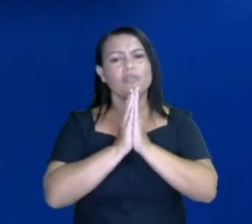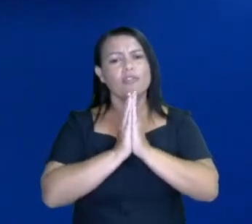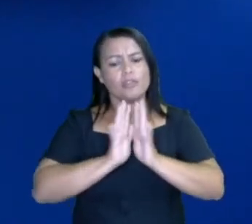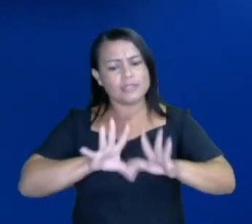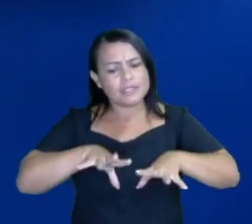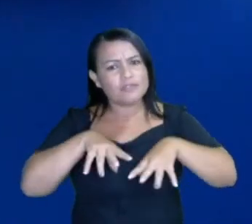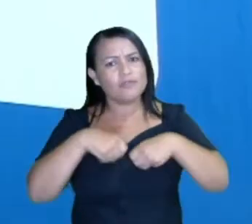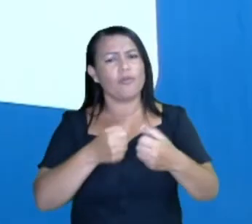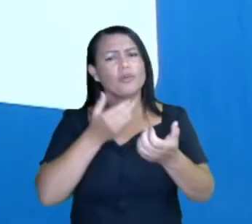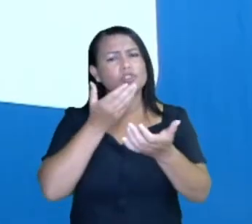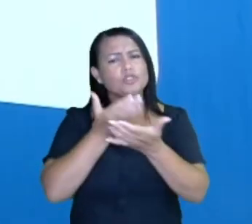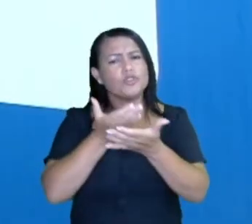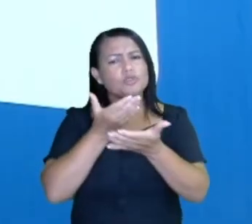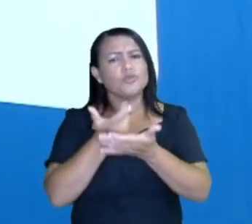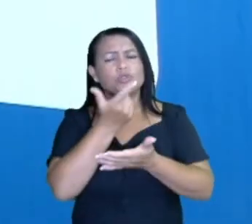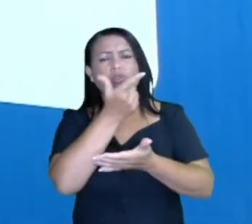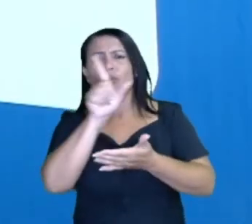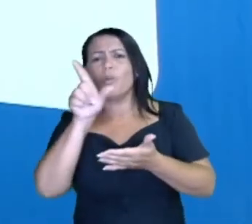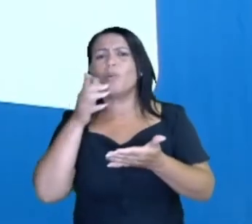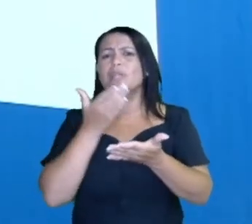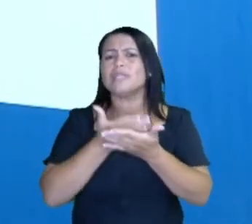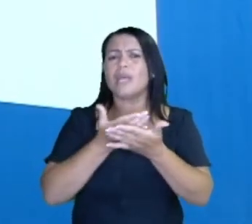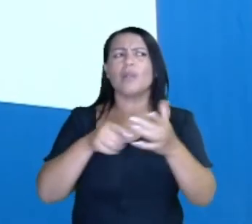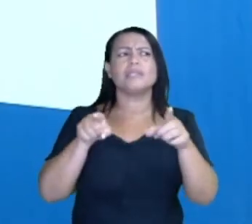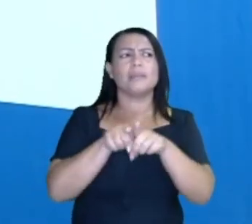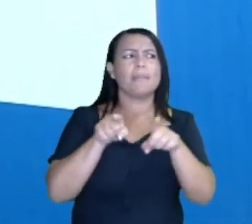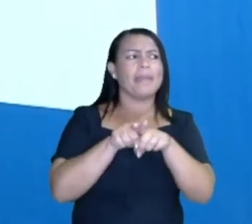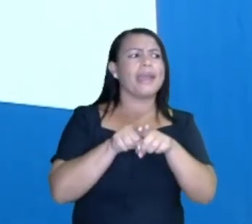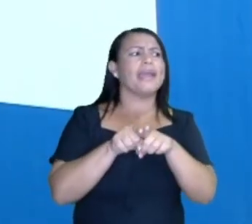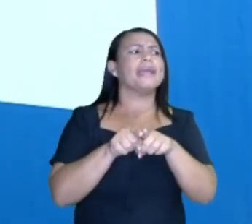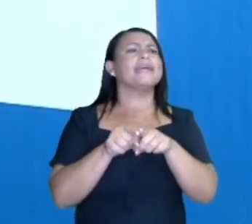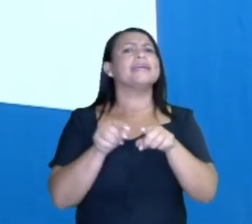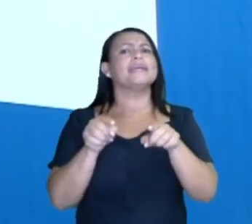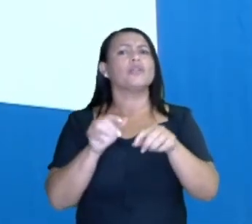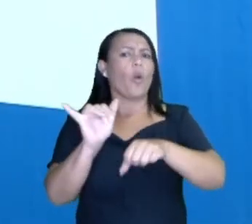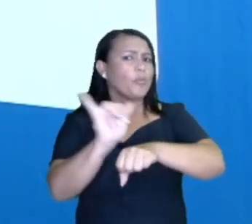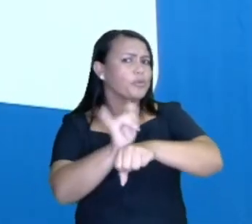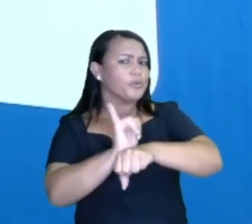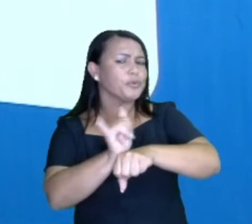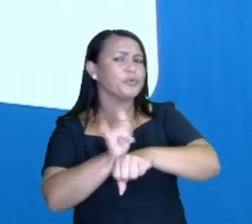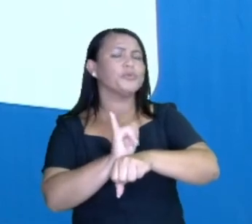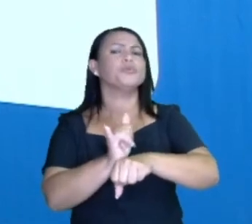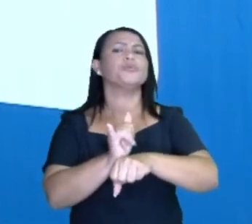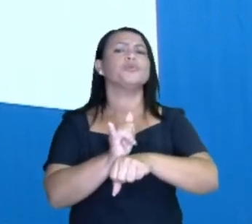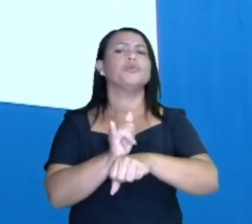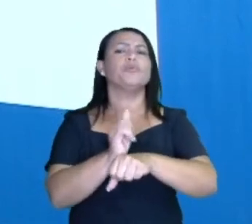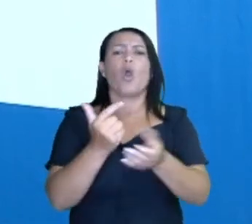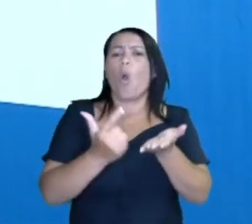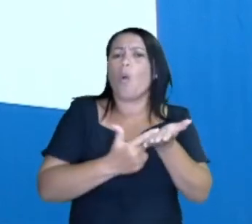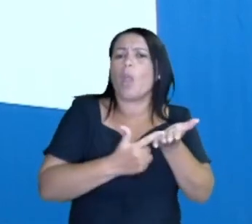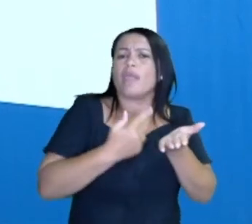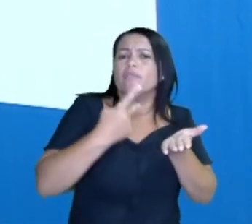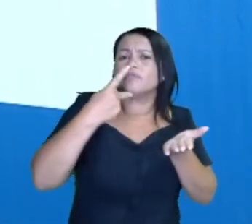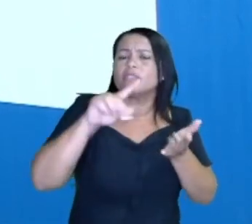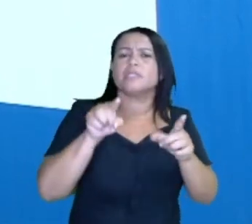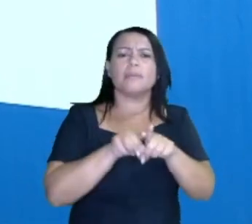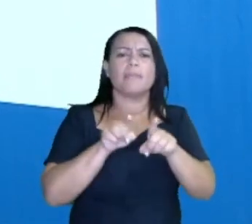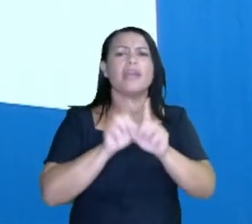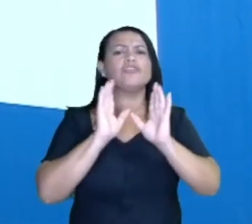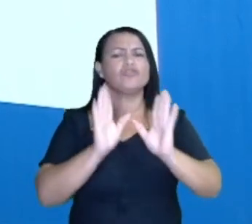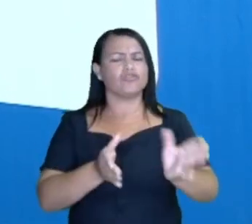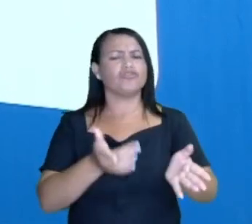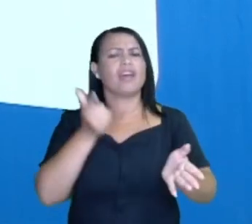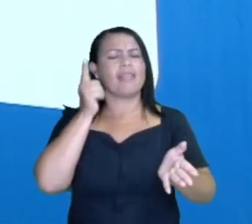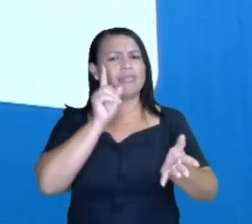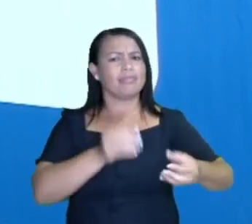mais em outras aulas, em outras fontes, como o YouTube, como o livro de vocês. Vocês já receberam o